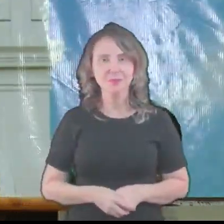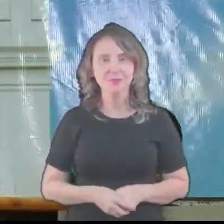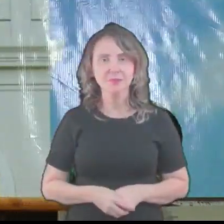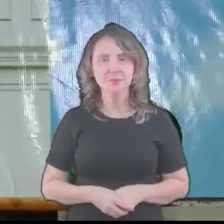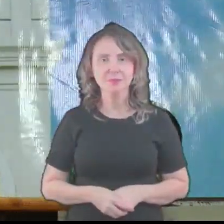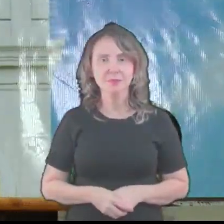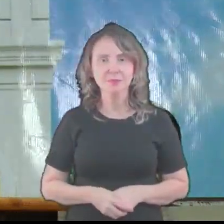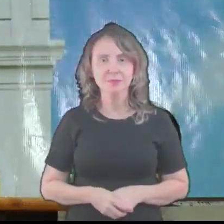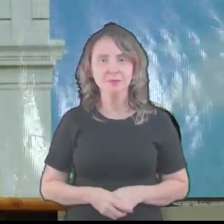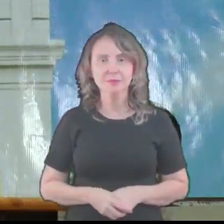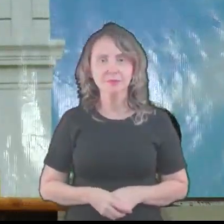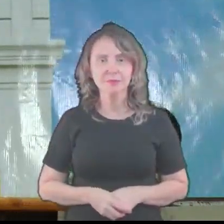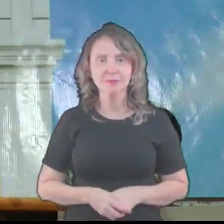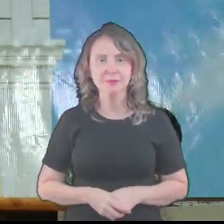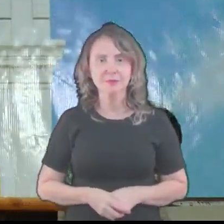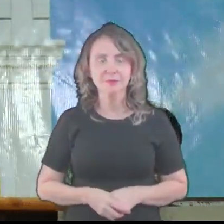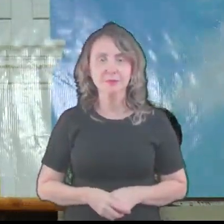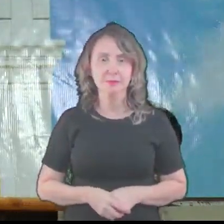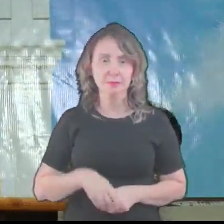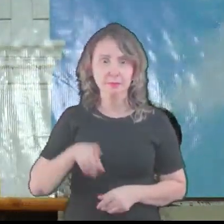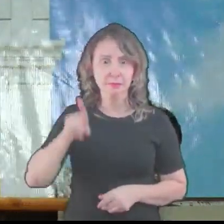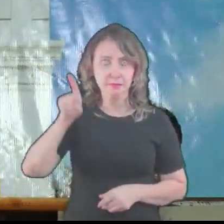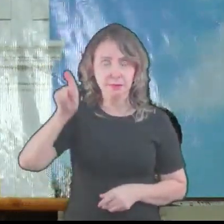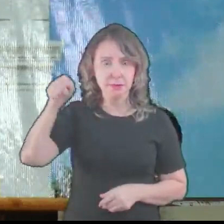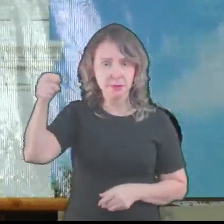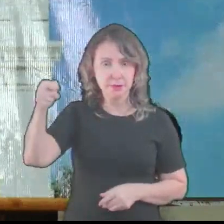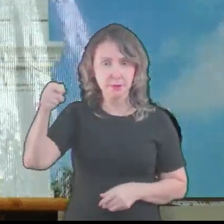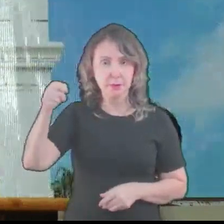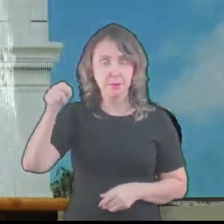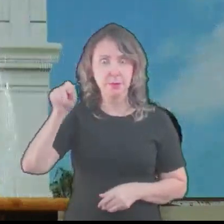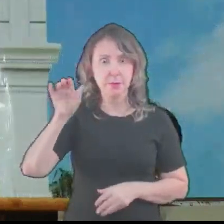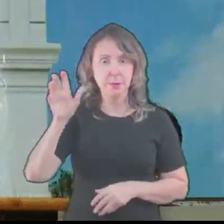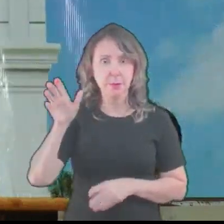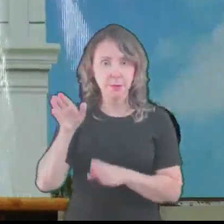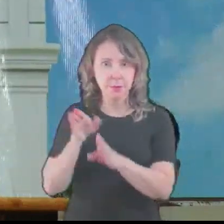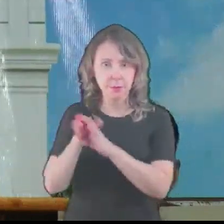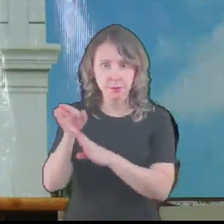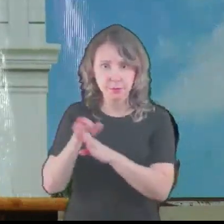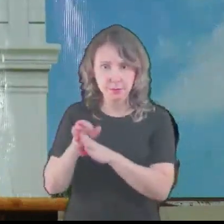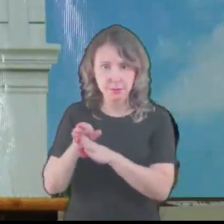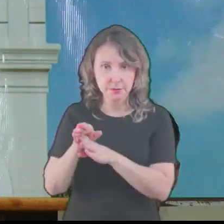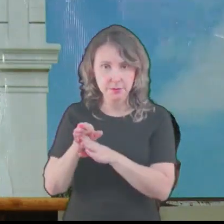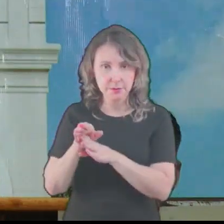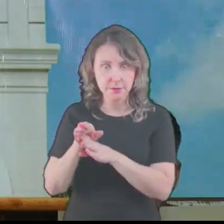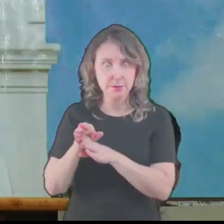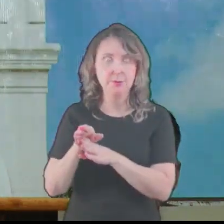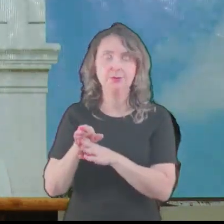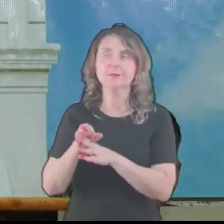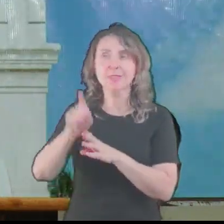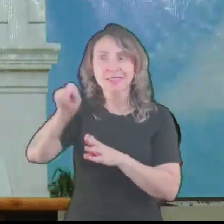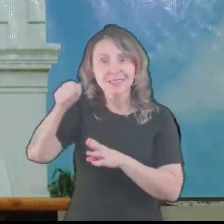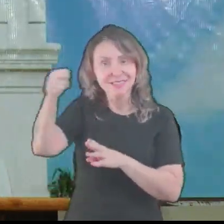Ele não só é conselheiro, ele é Deus forte.